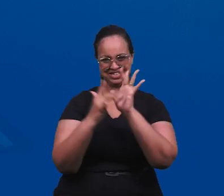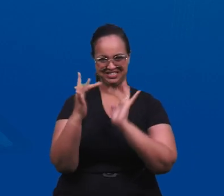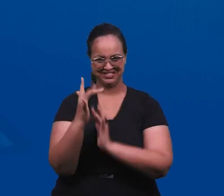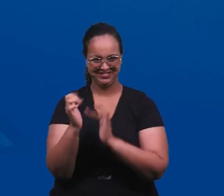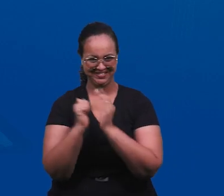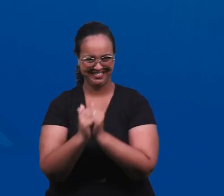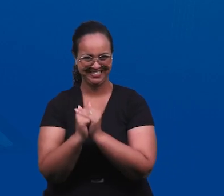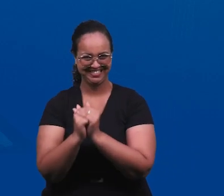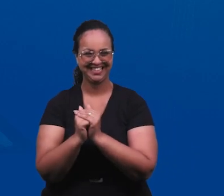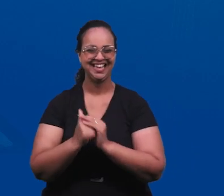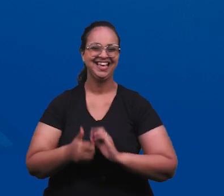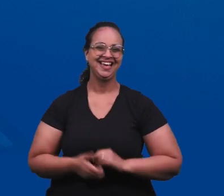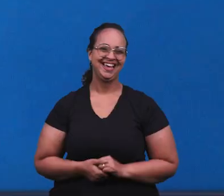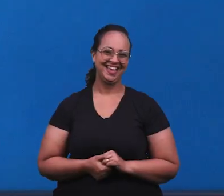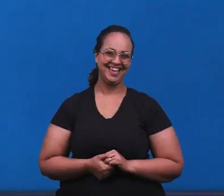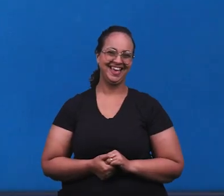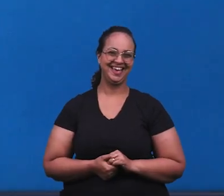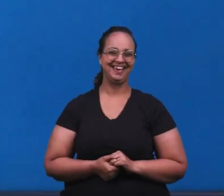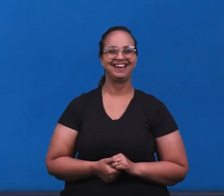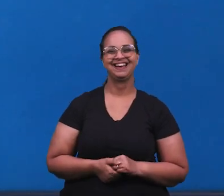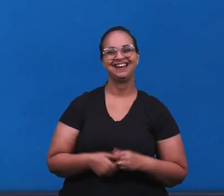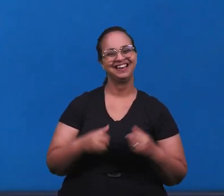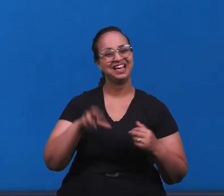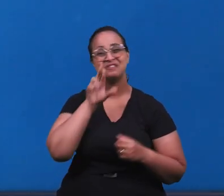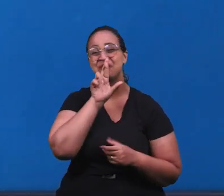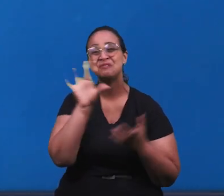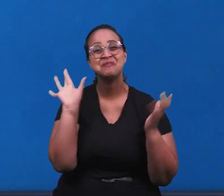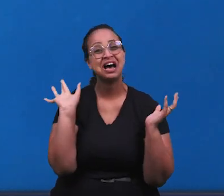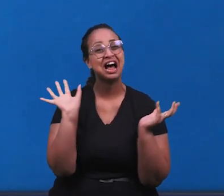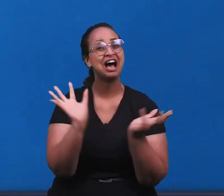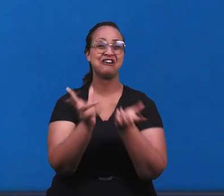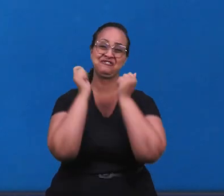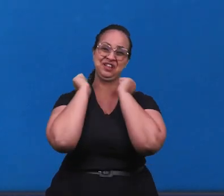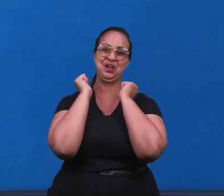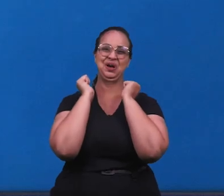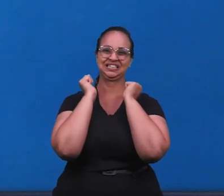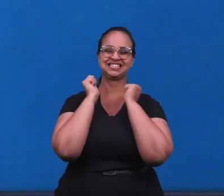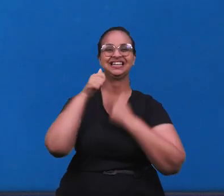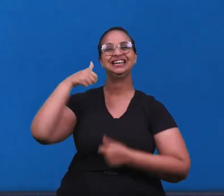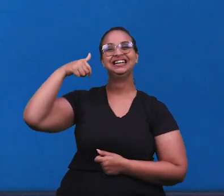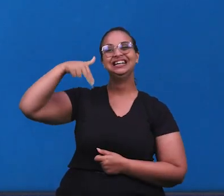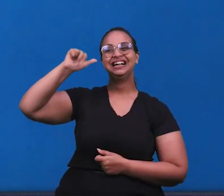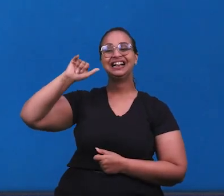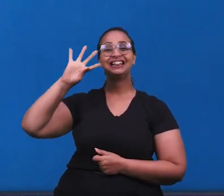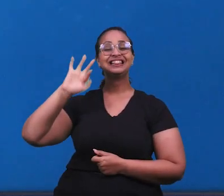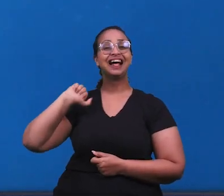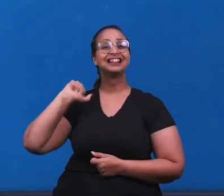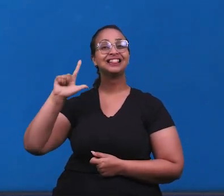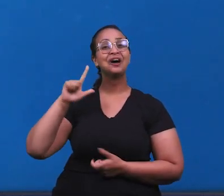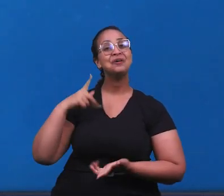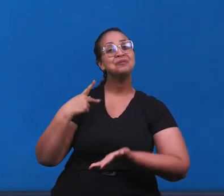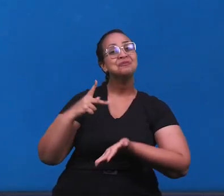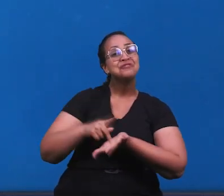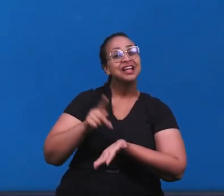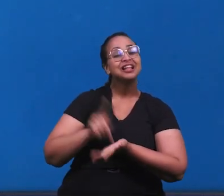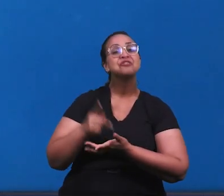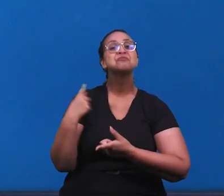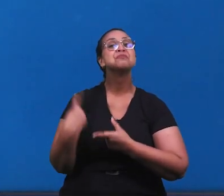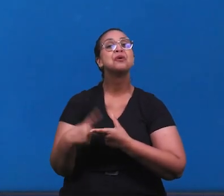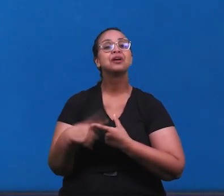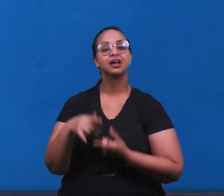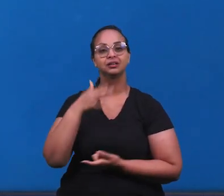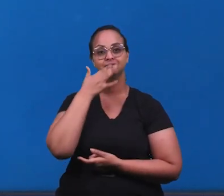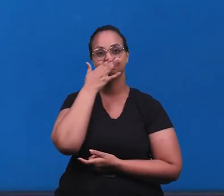Papai, Senhor Jesus. Amém. A resposta maravilhosa vinda lá de Natal, Rio Grande do Norte, né? Que na verdade